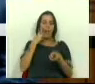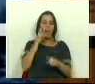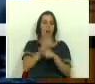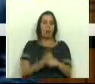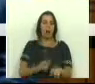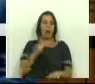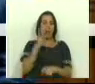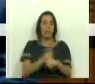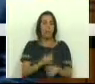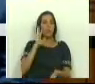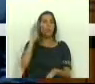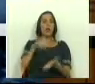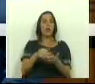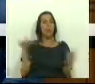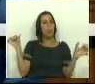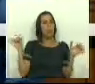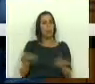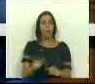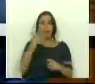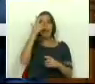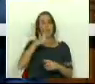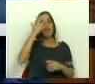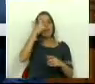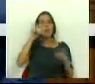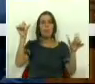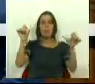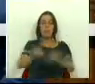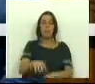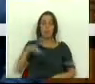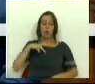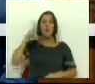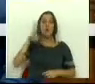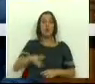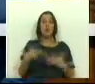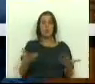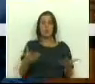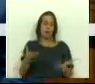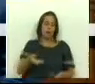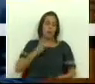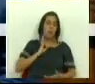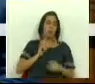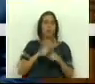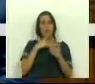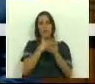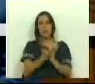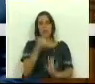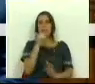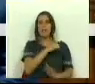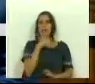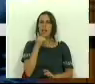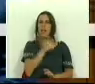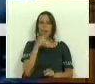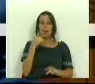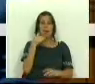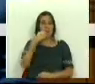na mesma receita e os resultados agravam-se de dia para dia. Os portugueses estão a ser submetidos a um conjunto de sacrifícios